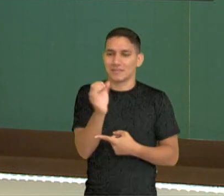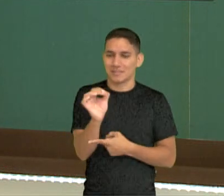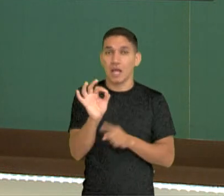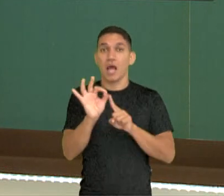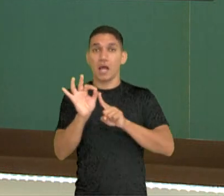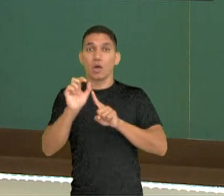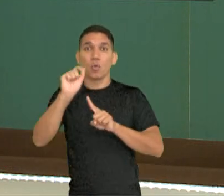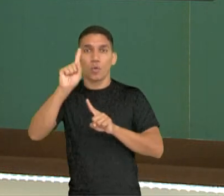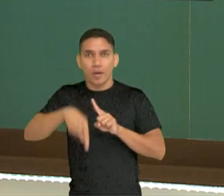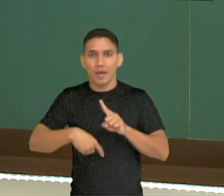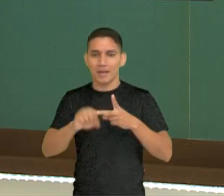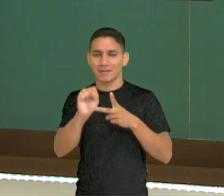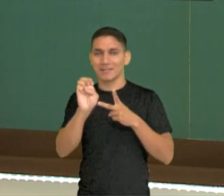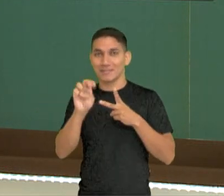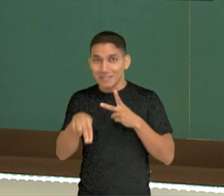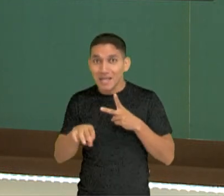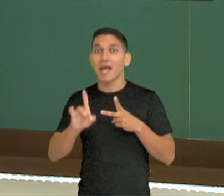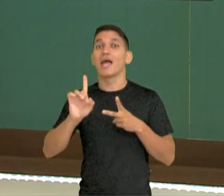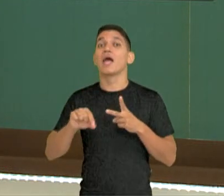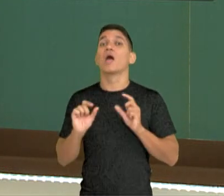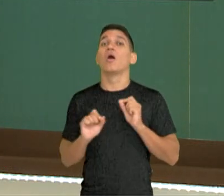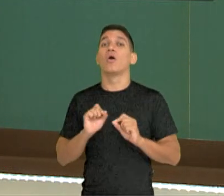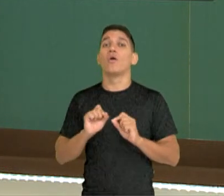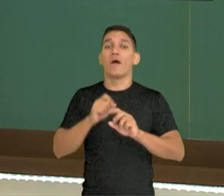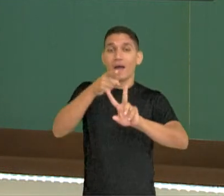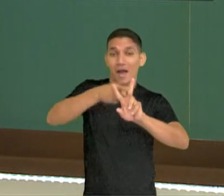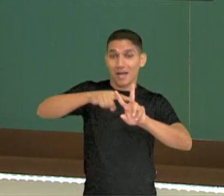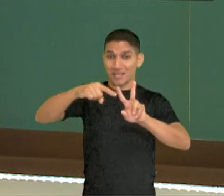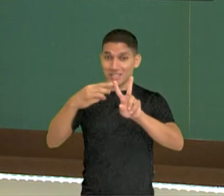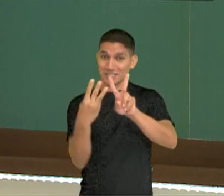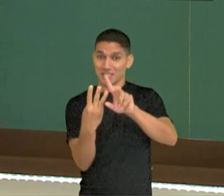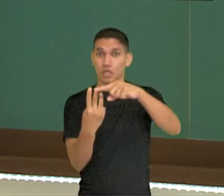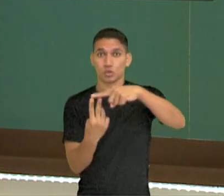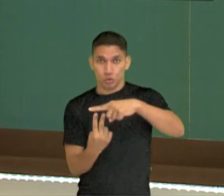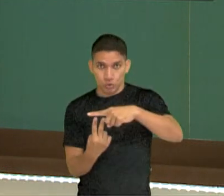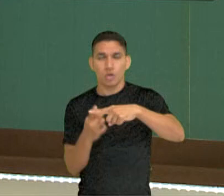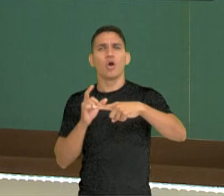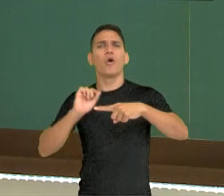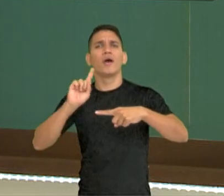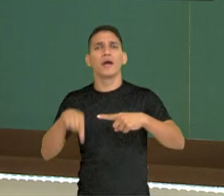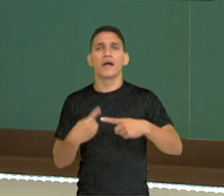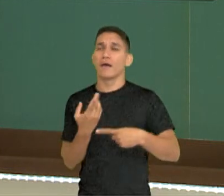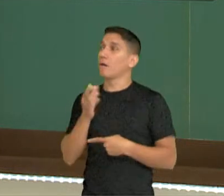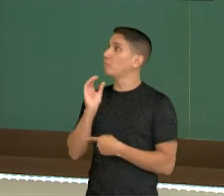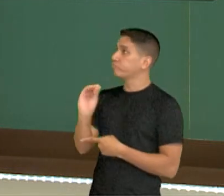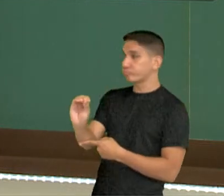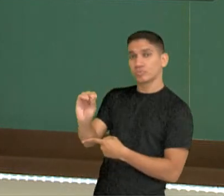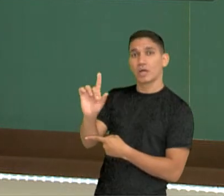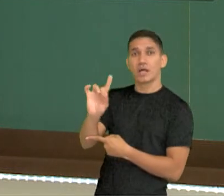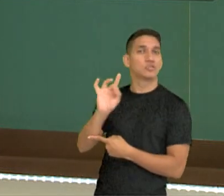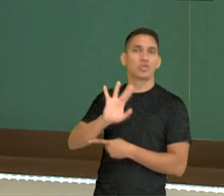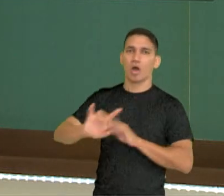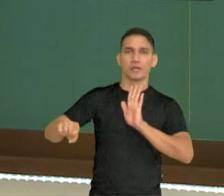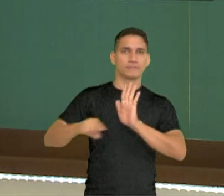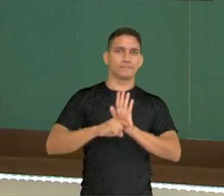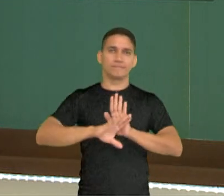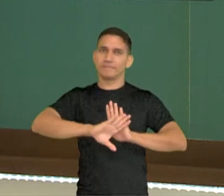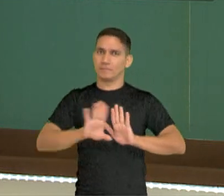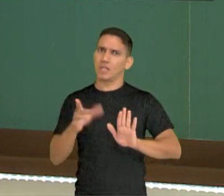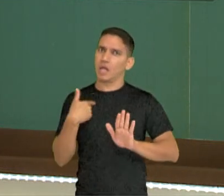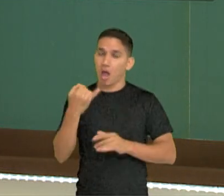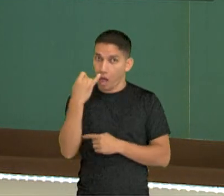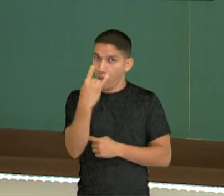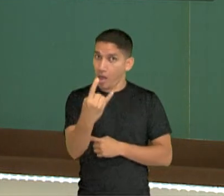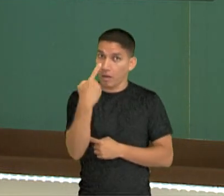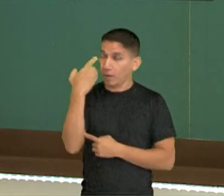de 60 graus, raiz de 3 sobre 2. Neste caso, a única coisa que eu tenho que colocar é o sinal negativo. Fiz questão